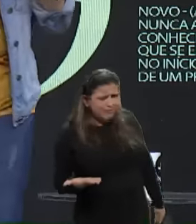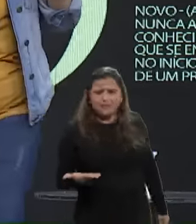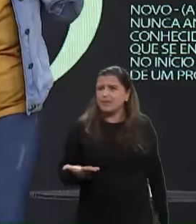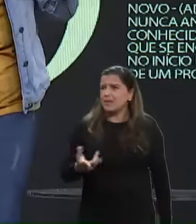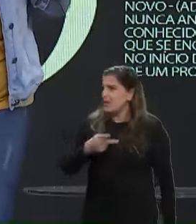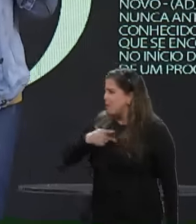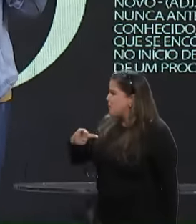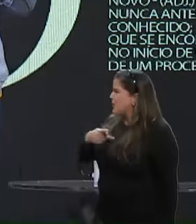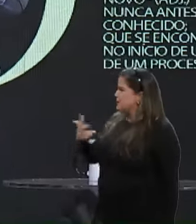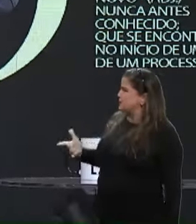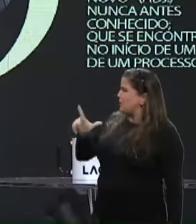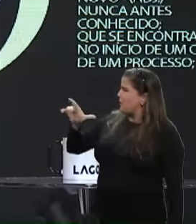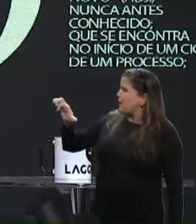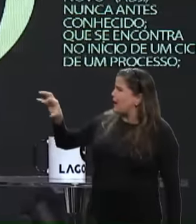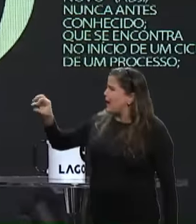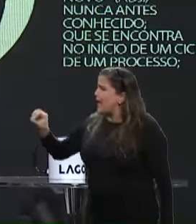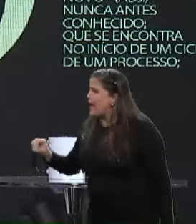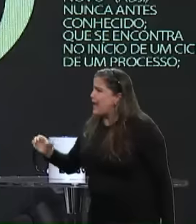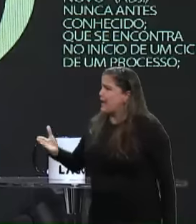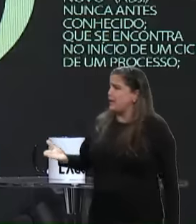Pastor Léo,